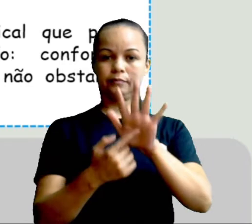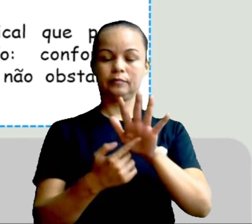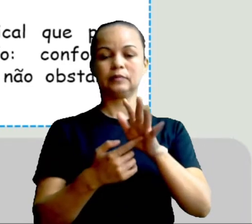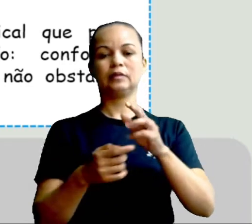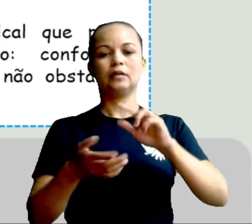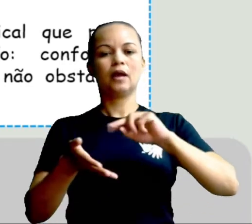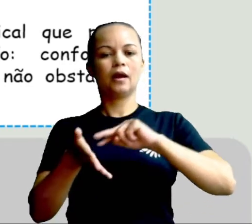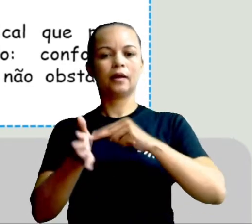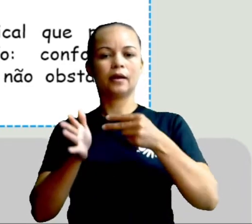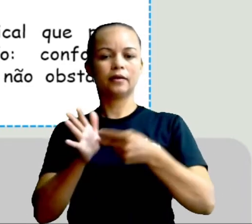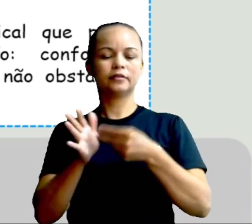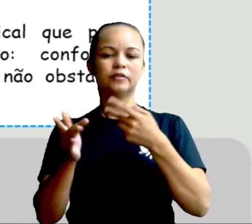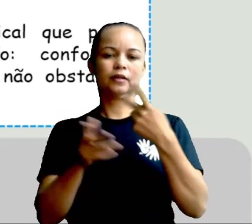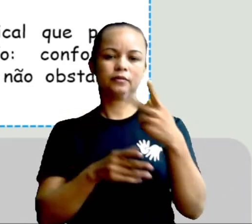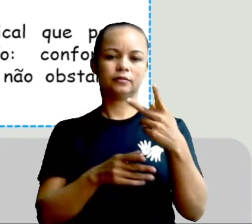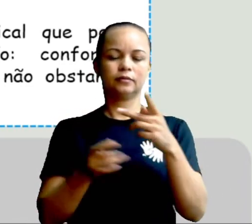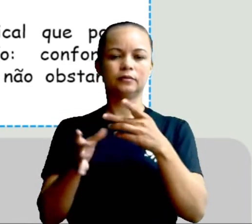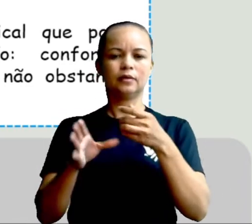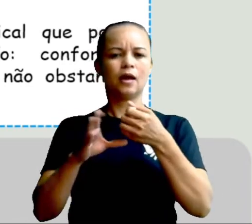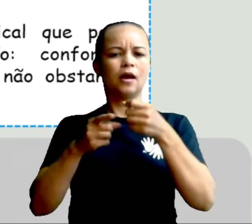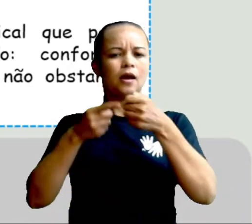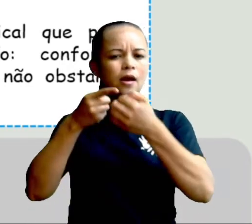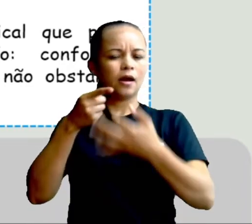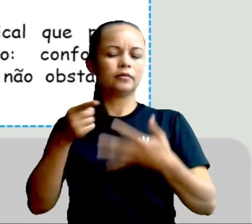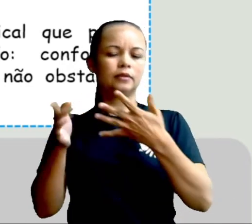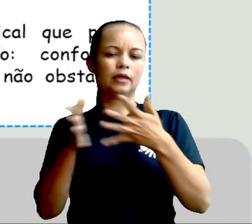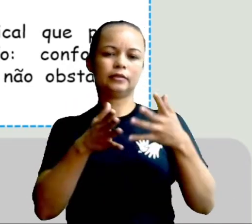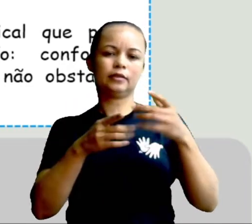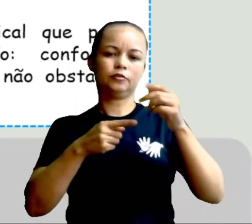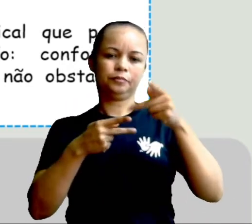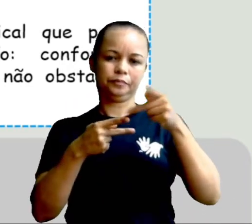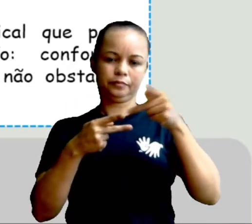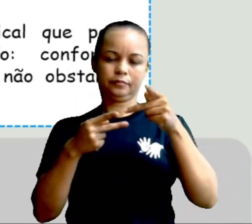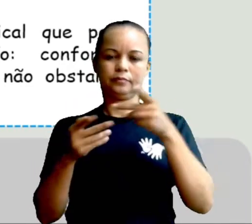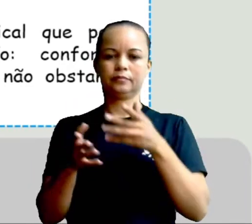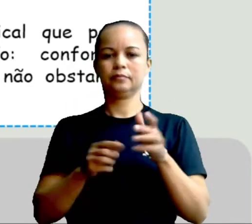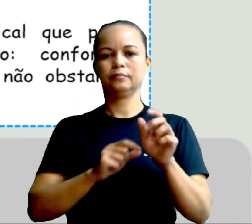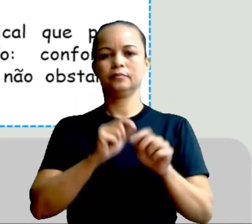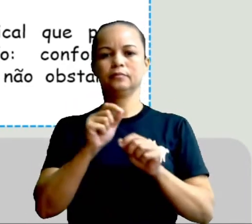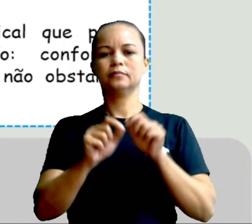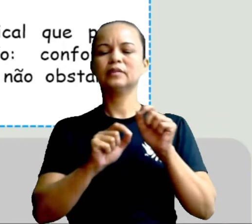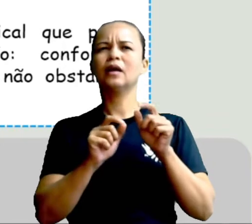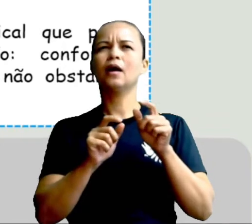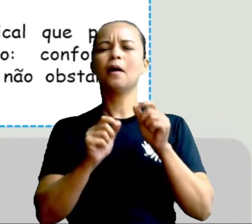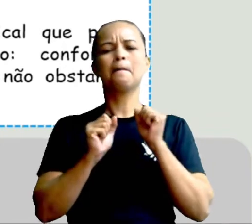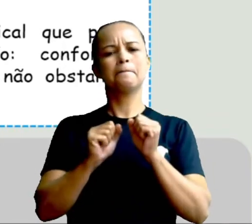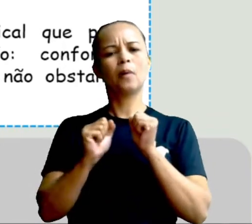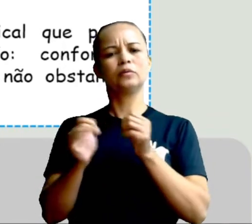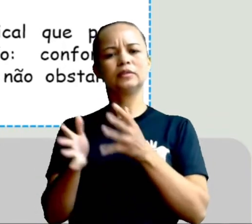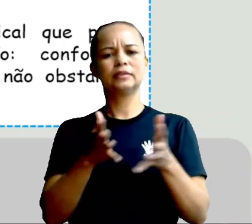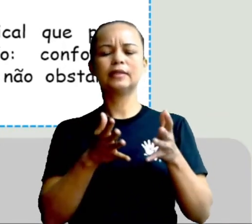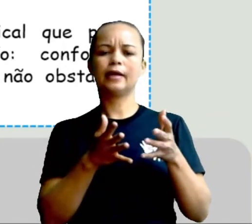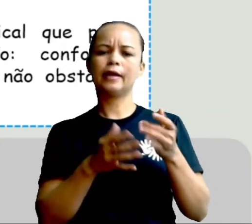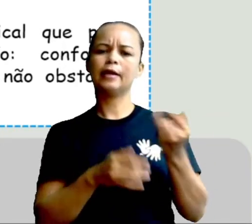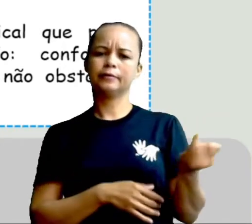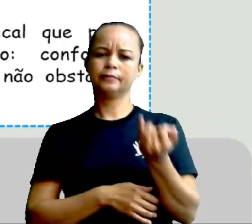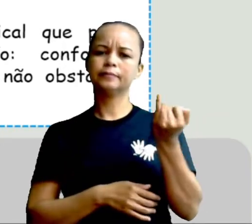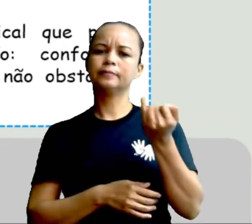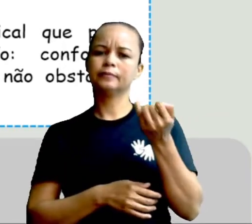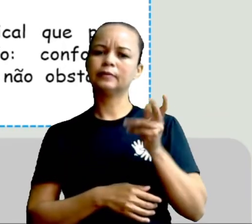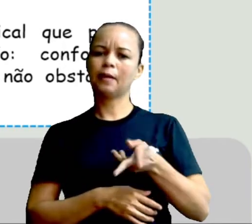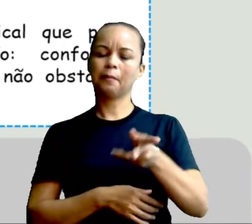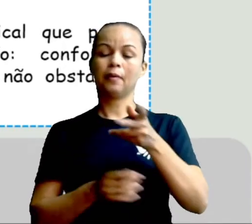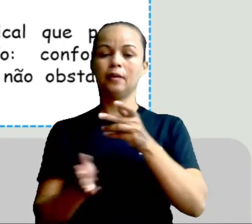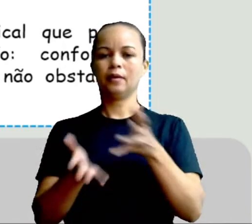Também trouxe aqui a classificação para a gente dessas preposições. A preposição ela pode ser essencial,